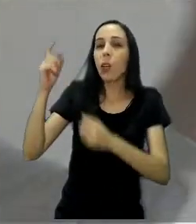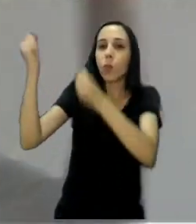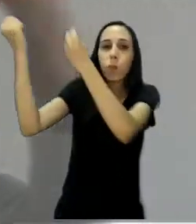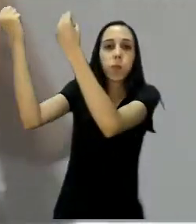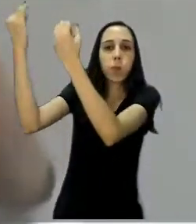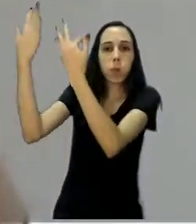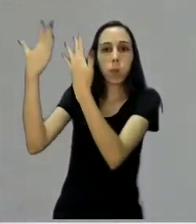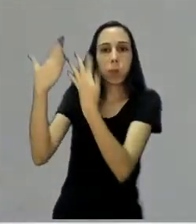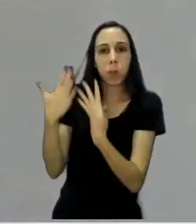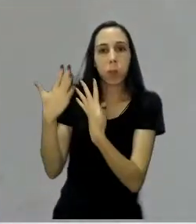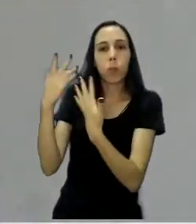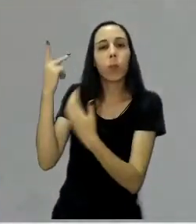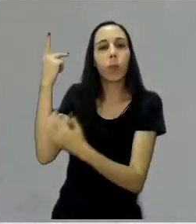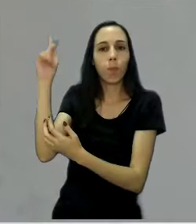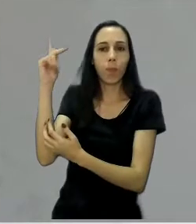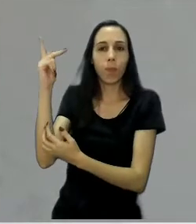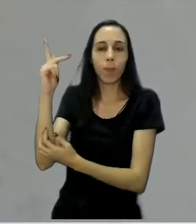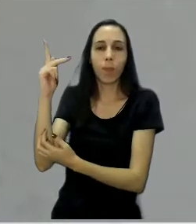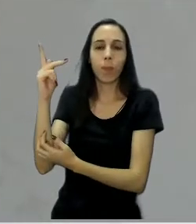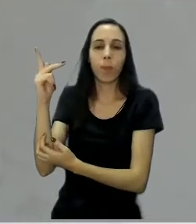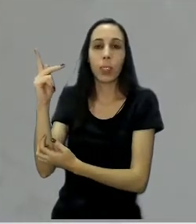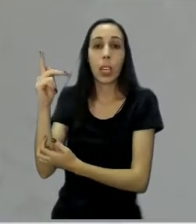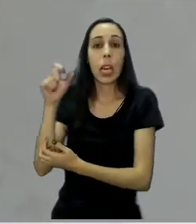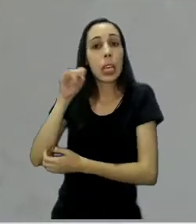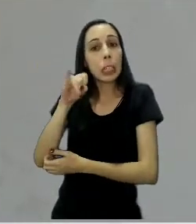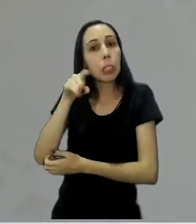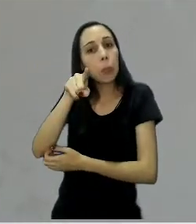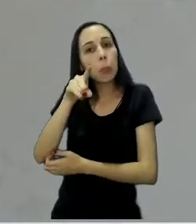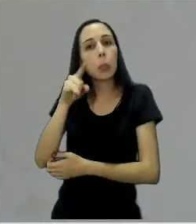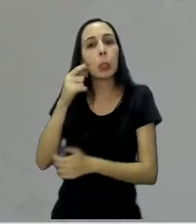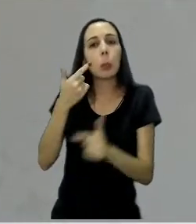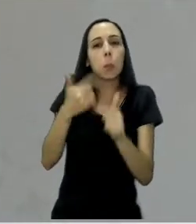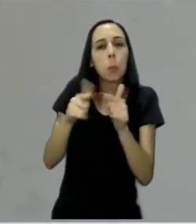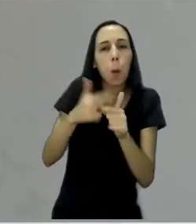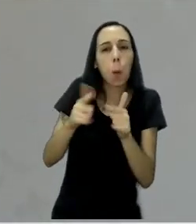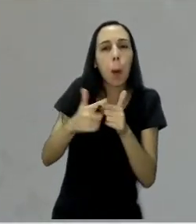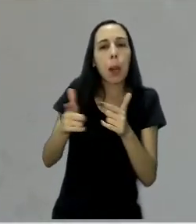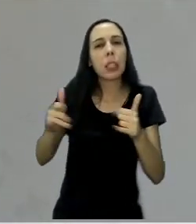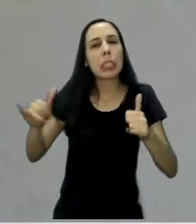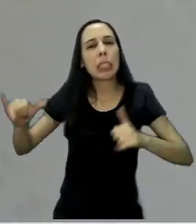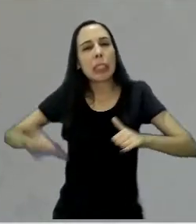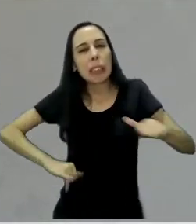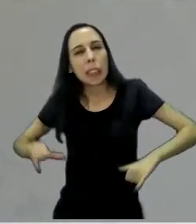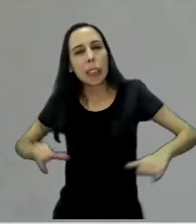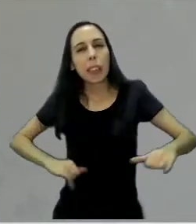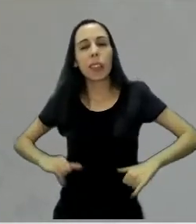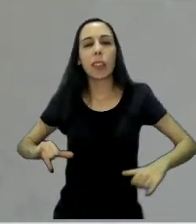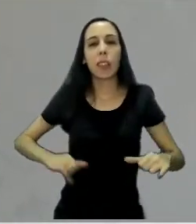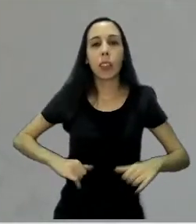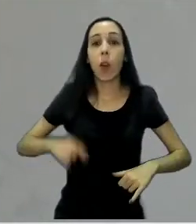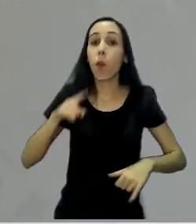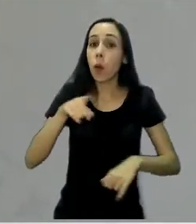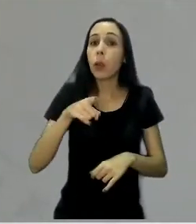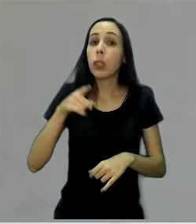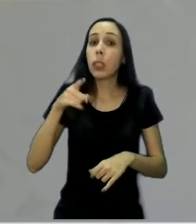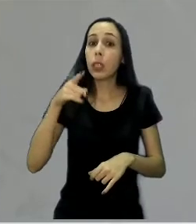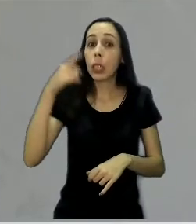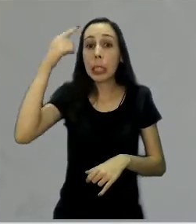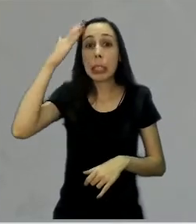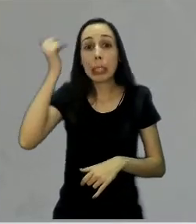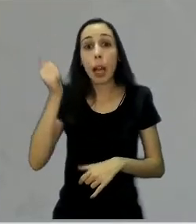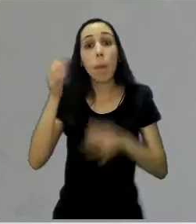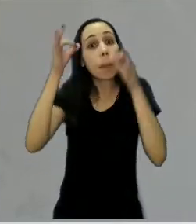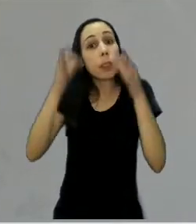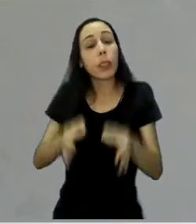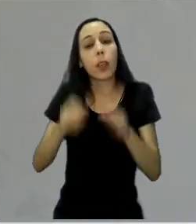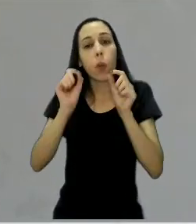Veio enchê-lo com a sua presença. Quando você sofre, quando você está passando por tribulações,